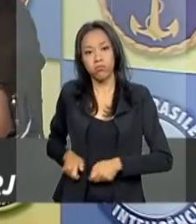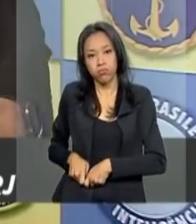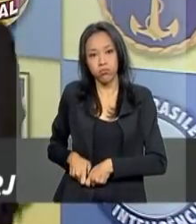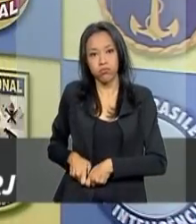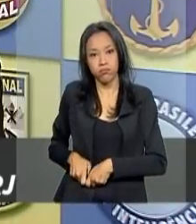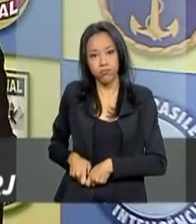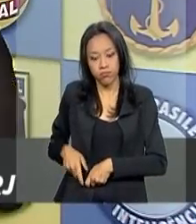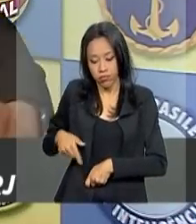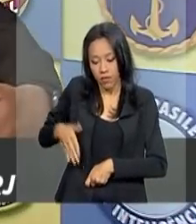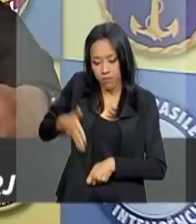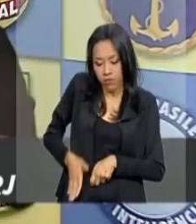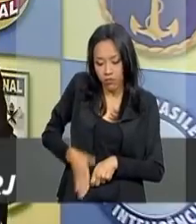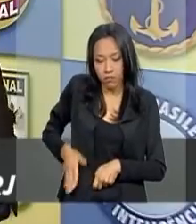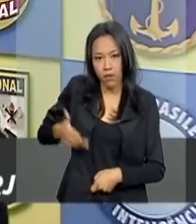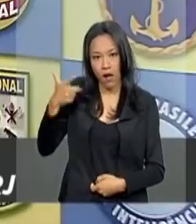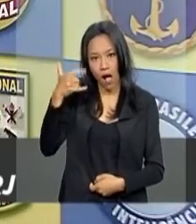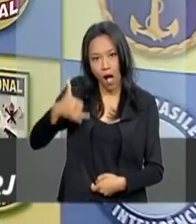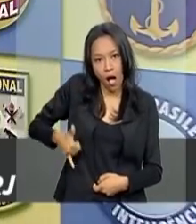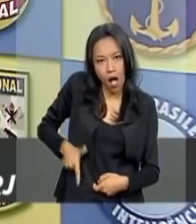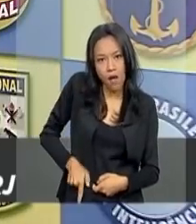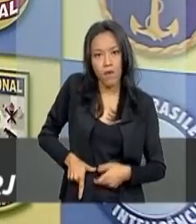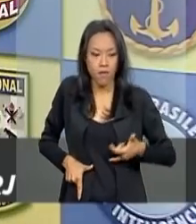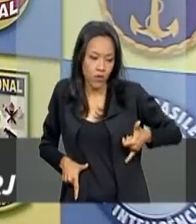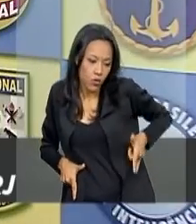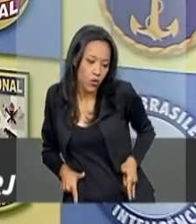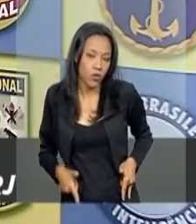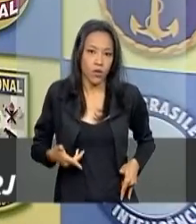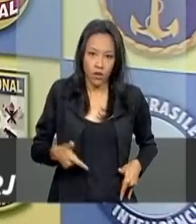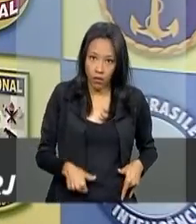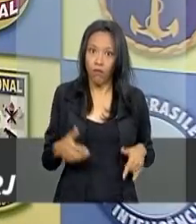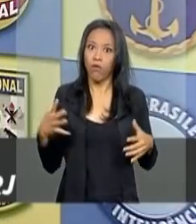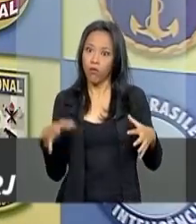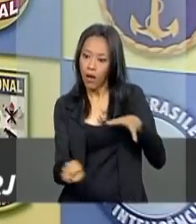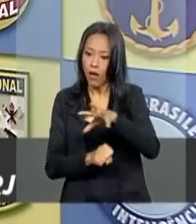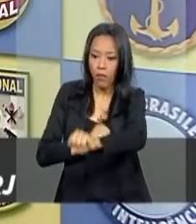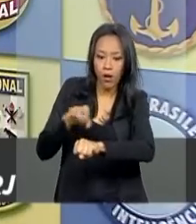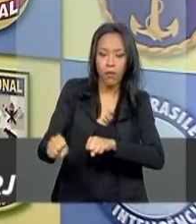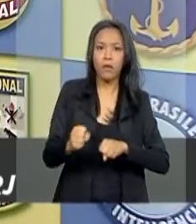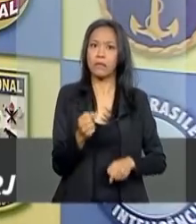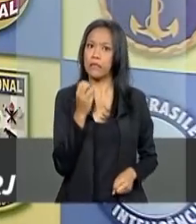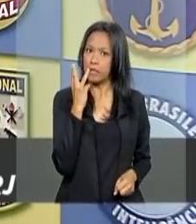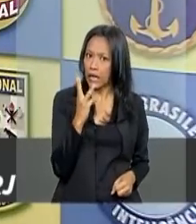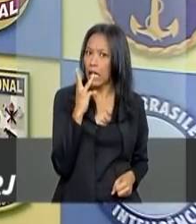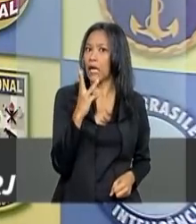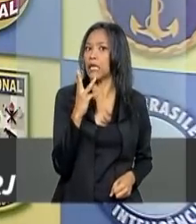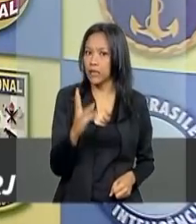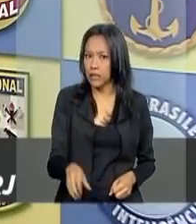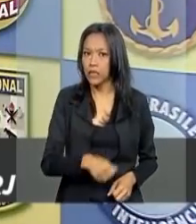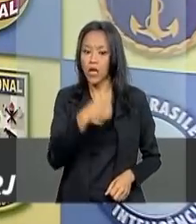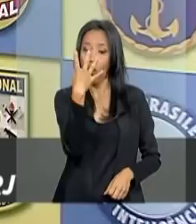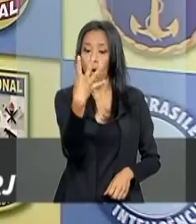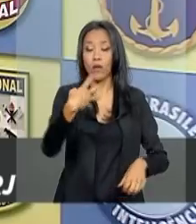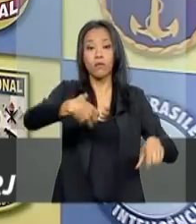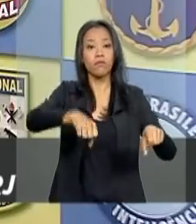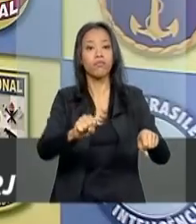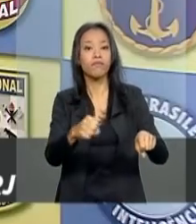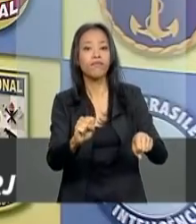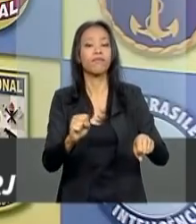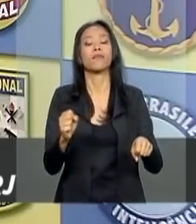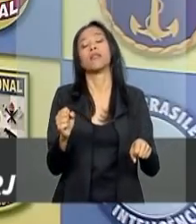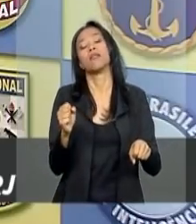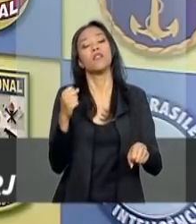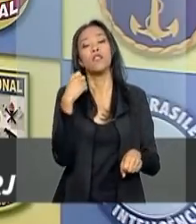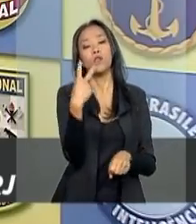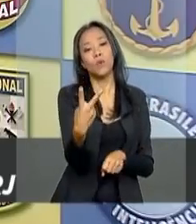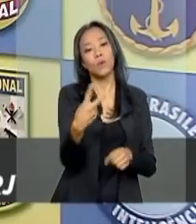carregar a arma carregar a pistola carregada revólver portanto foram apreendidos e três coldres quatro motocicletas e duas